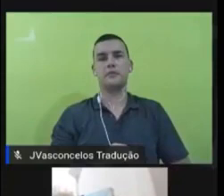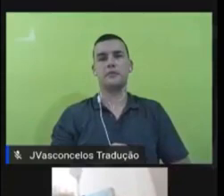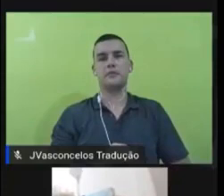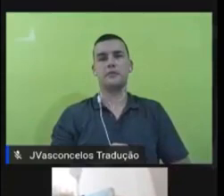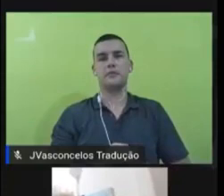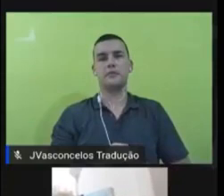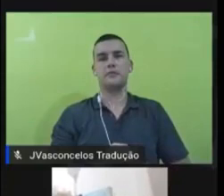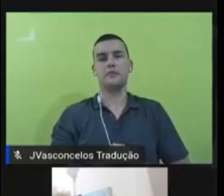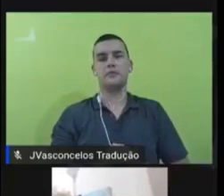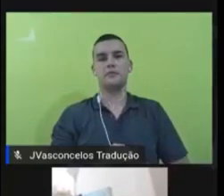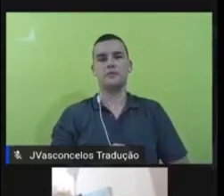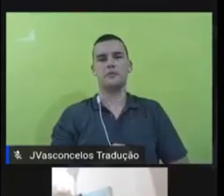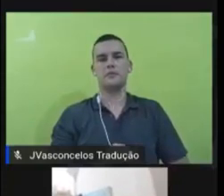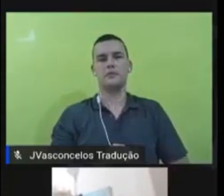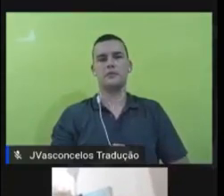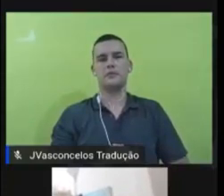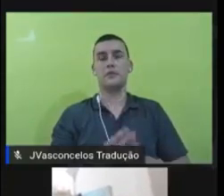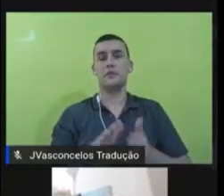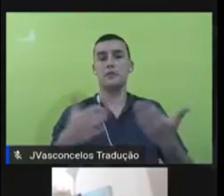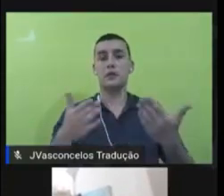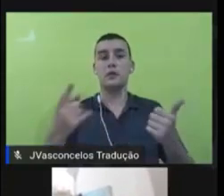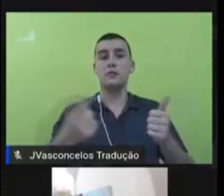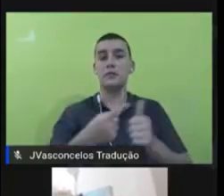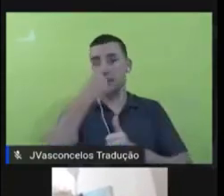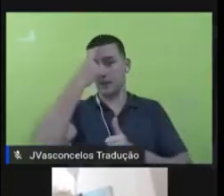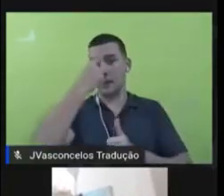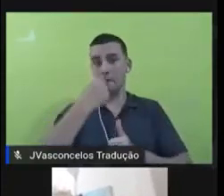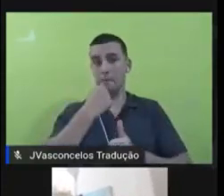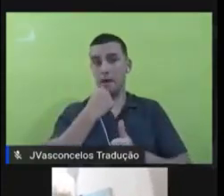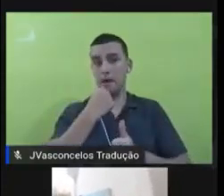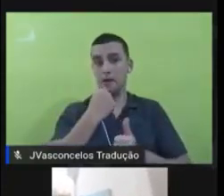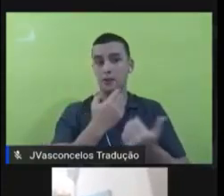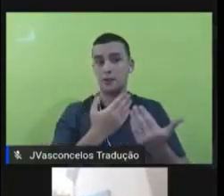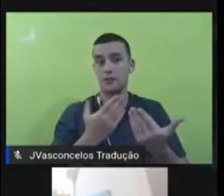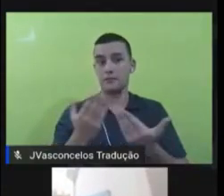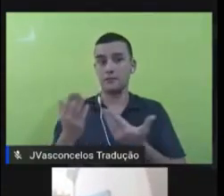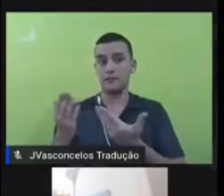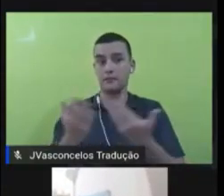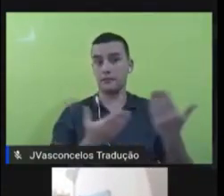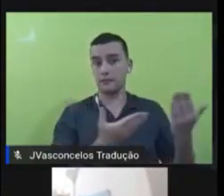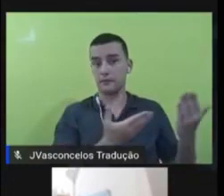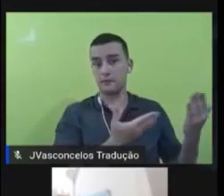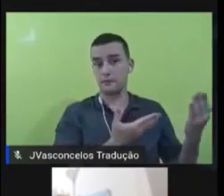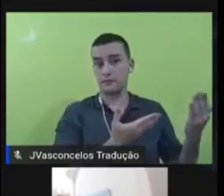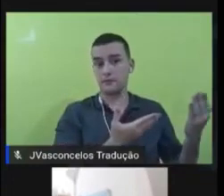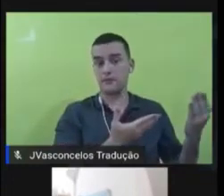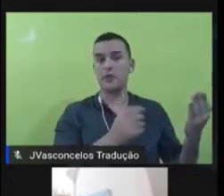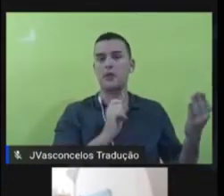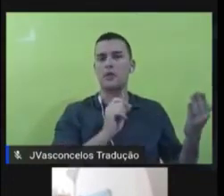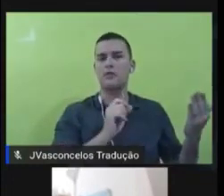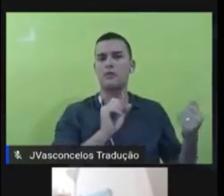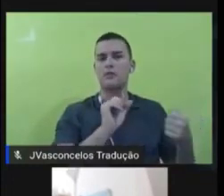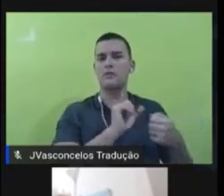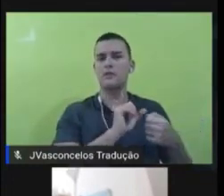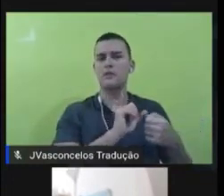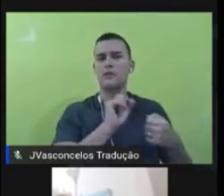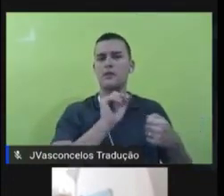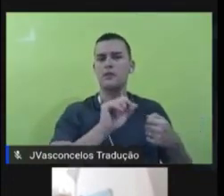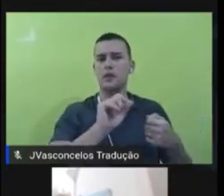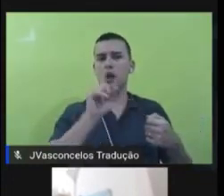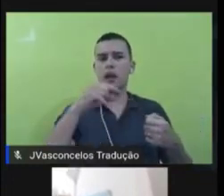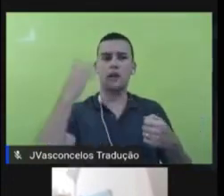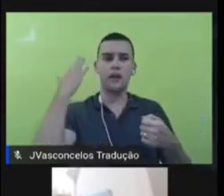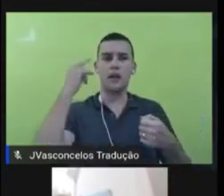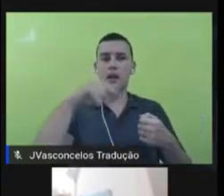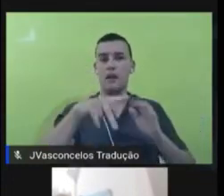Bom, essa é a primeira foto, vamos fazer uma descrição, é uma foto do nosso